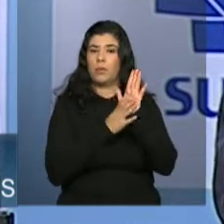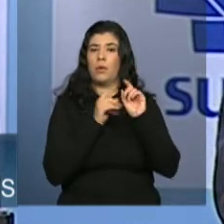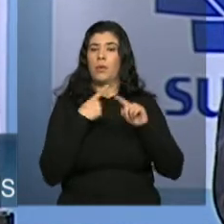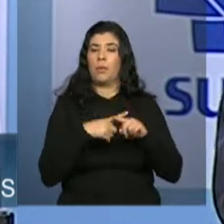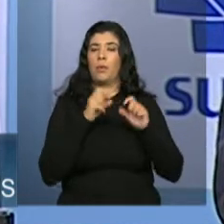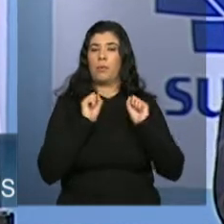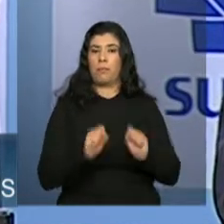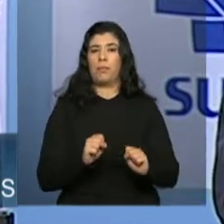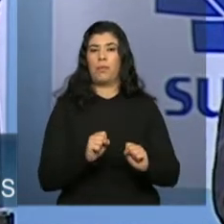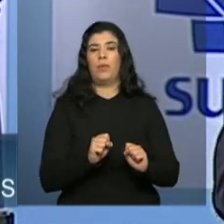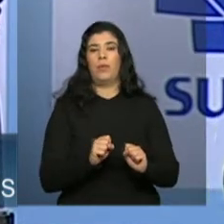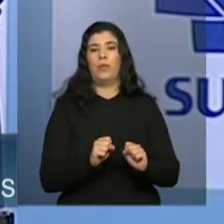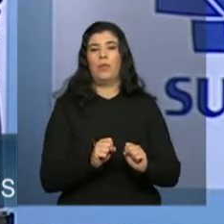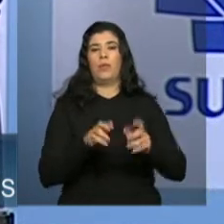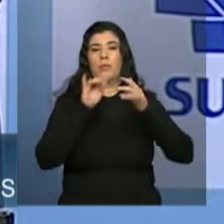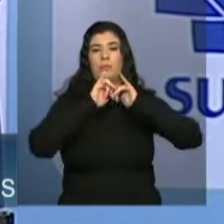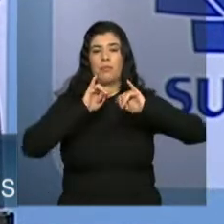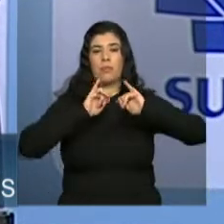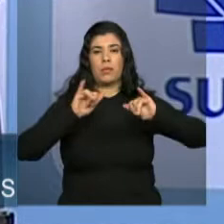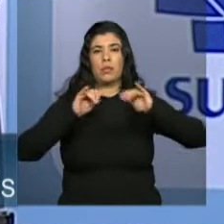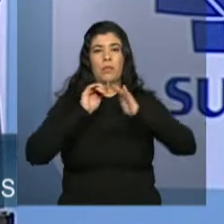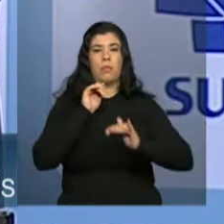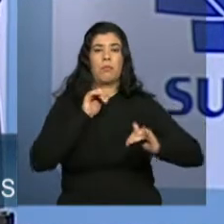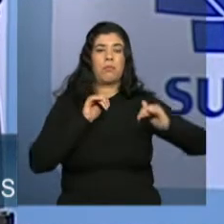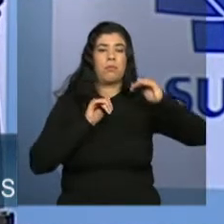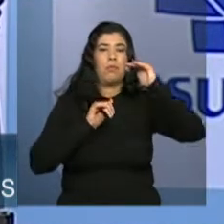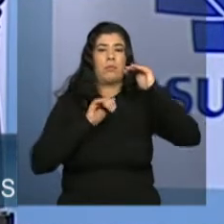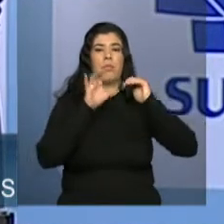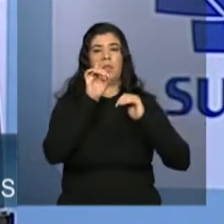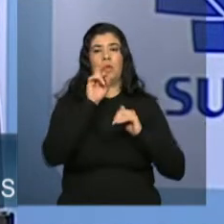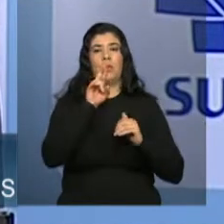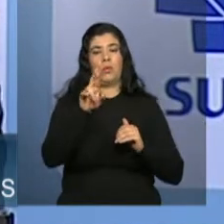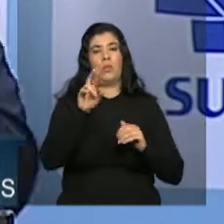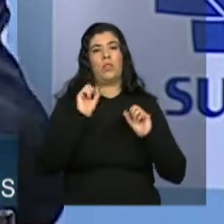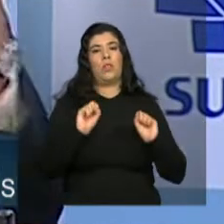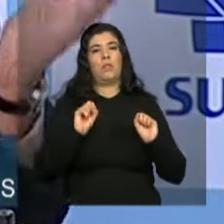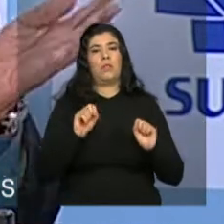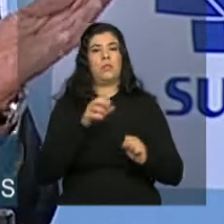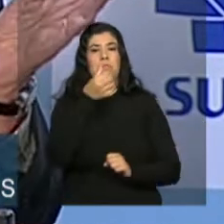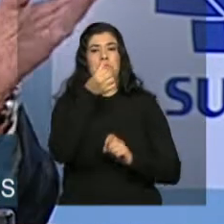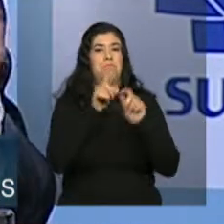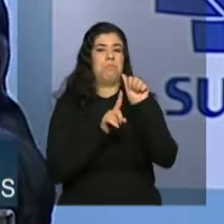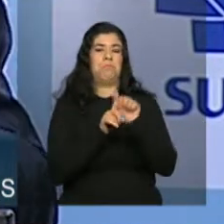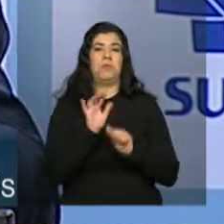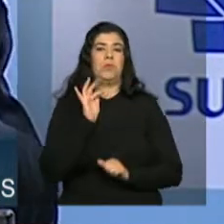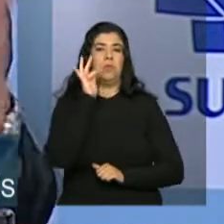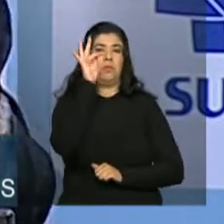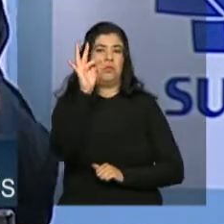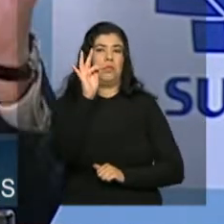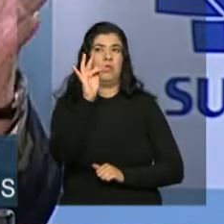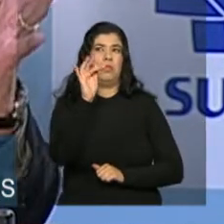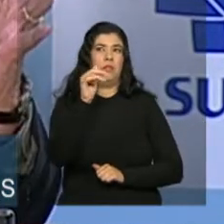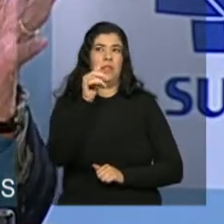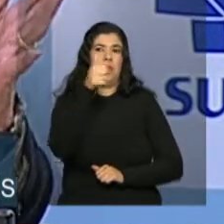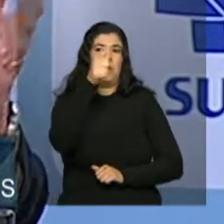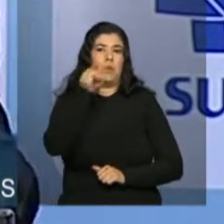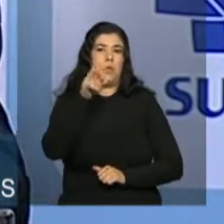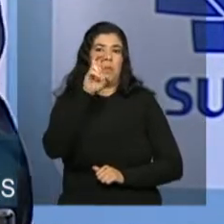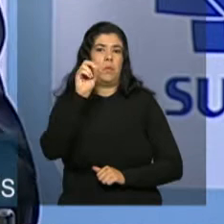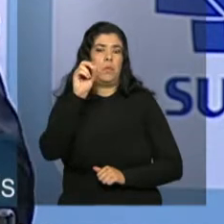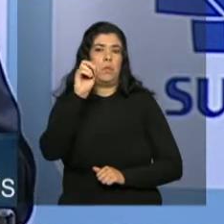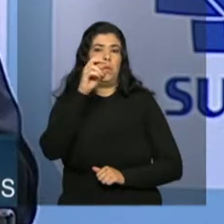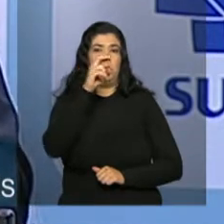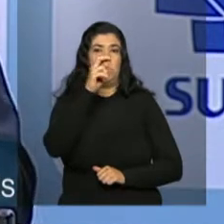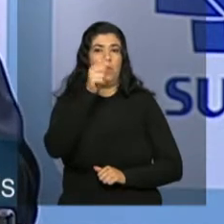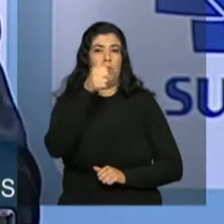porque isso podem produzir um aumento sazonal do dólar que talvez daqui a seis meses esteja a 1 e 50 que ninguém